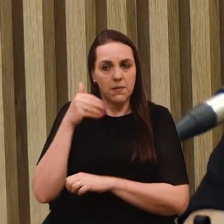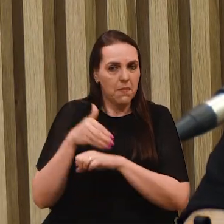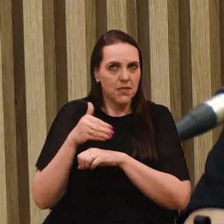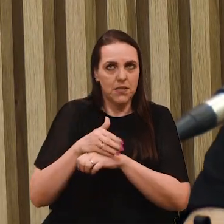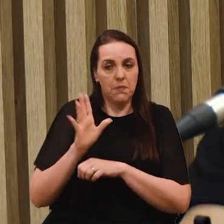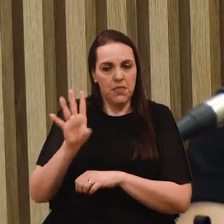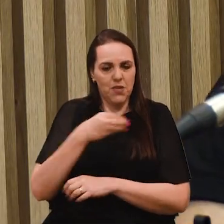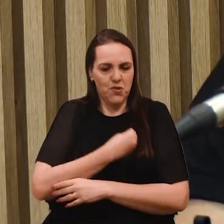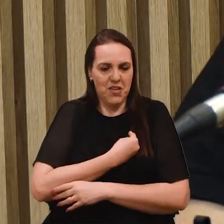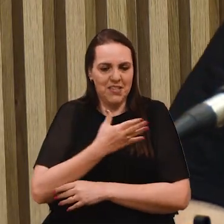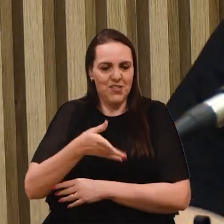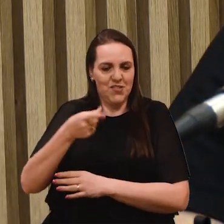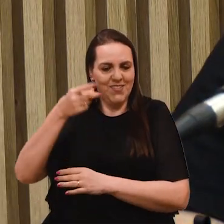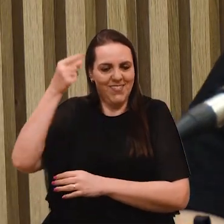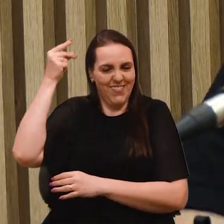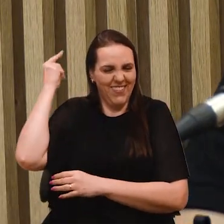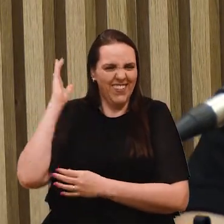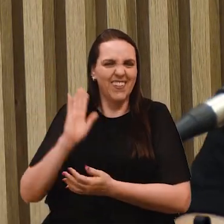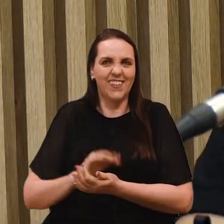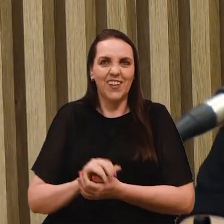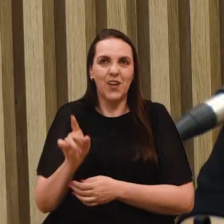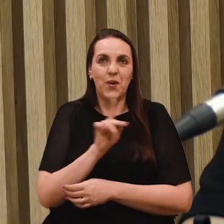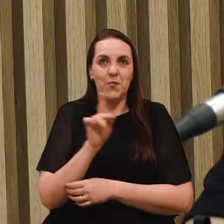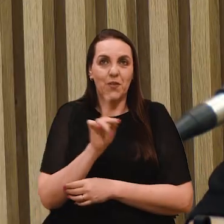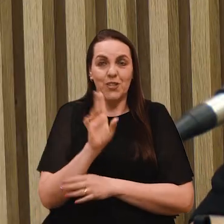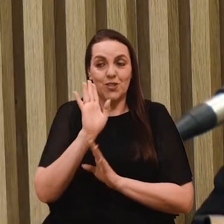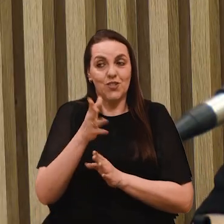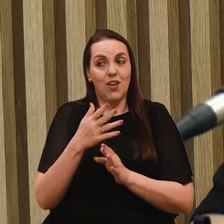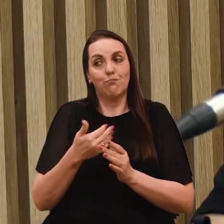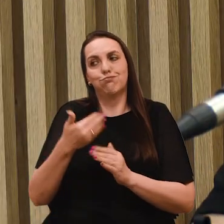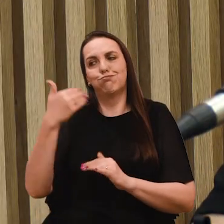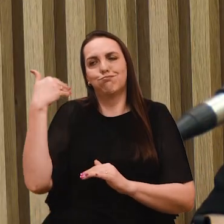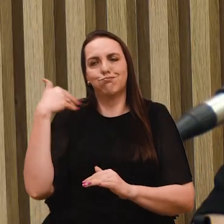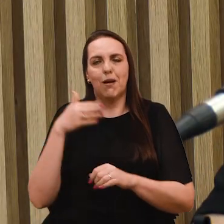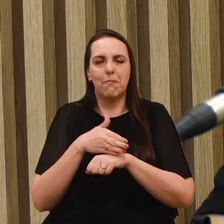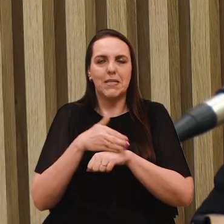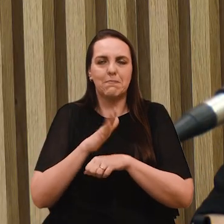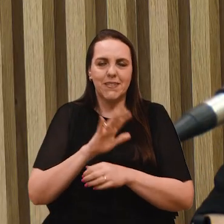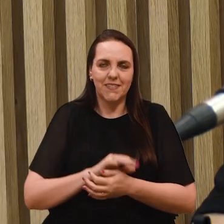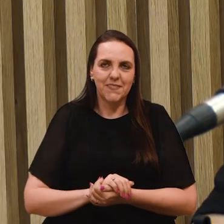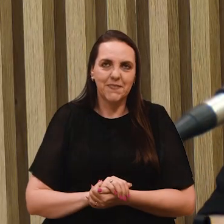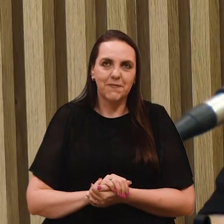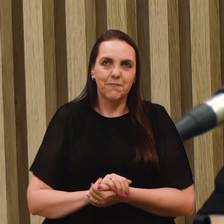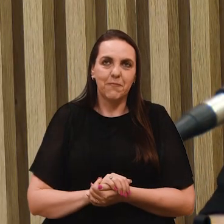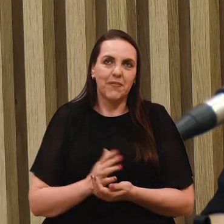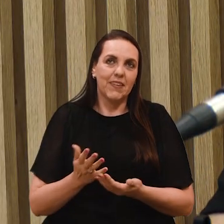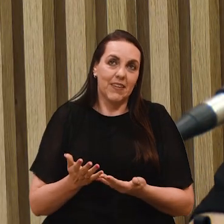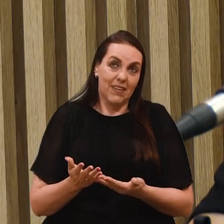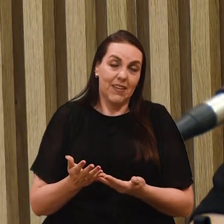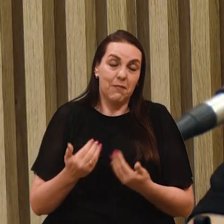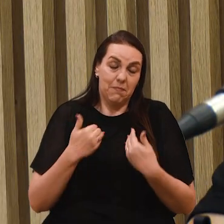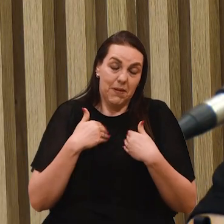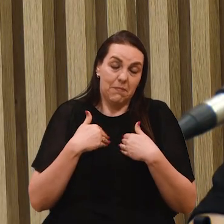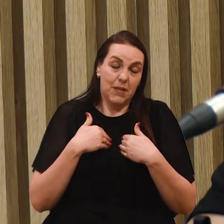acho. Desde que ele é professor, pelo menos. Exatamente. Sim. E assim, para mim foi bem novidade, né? Então